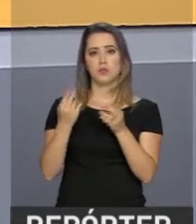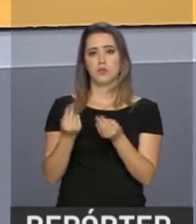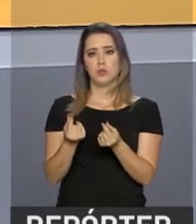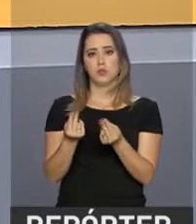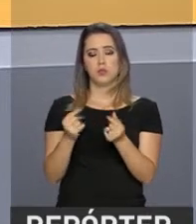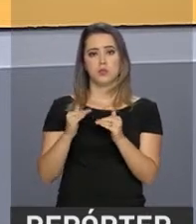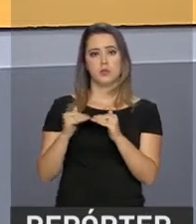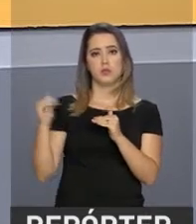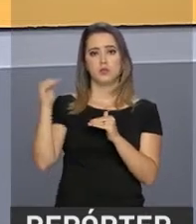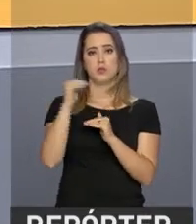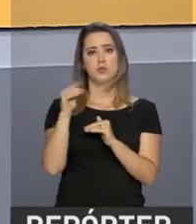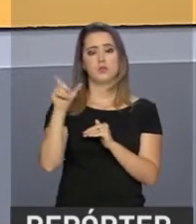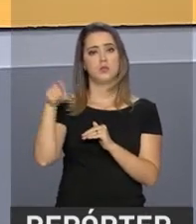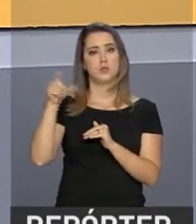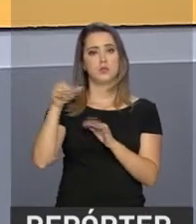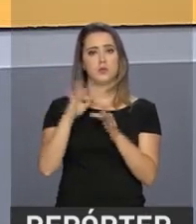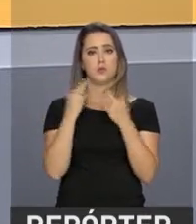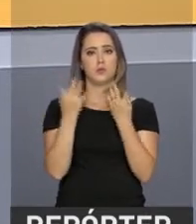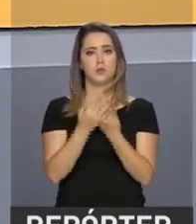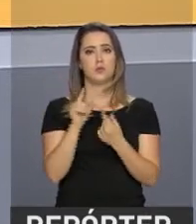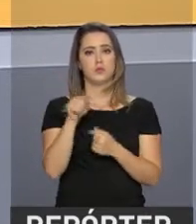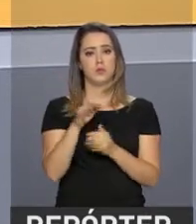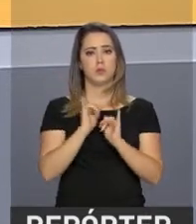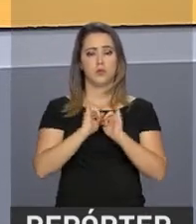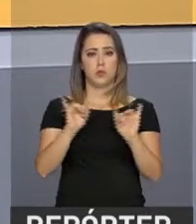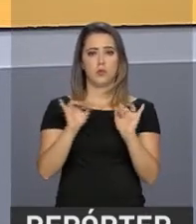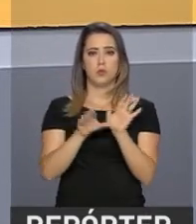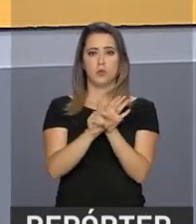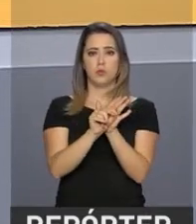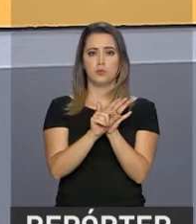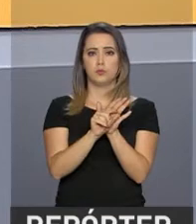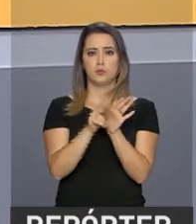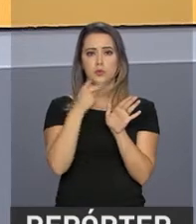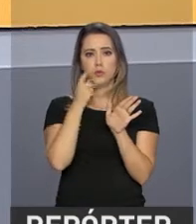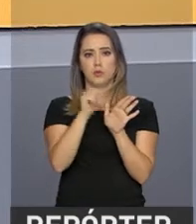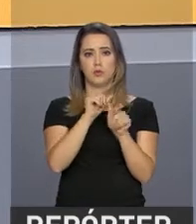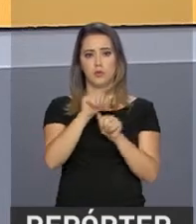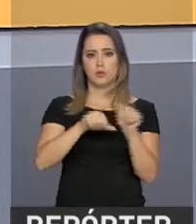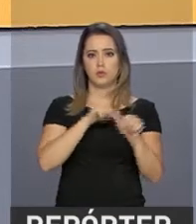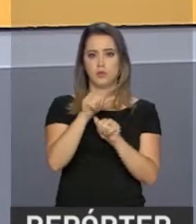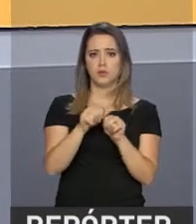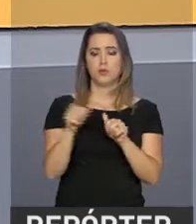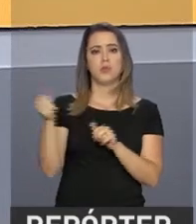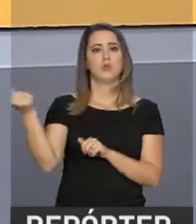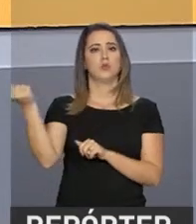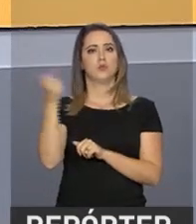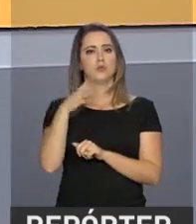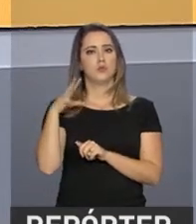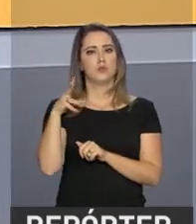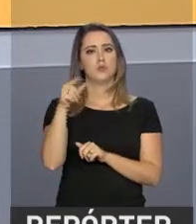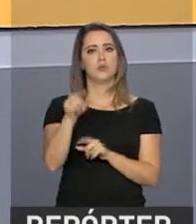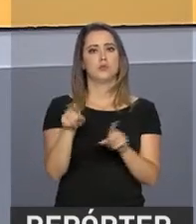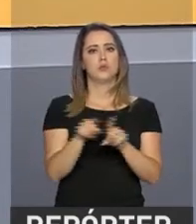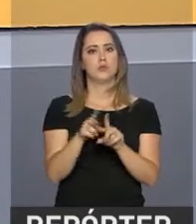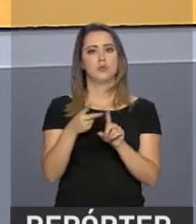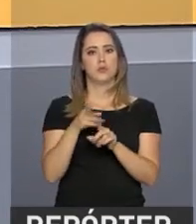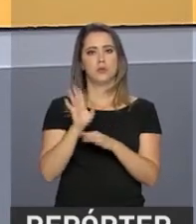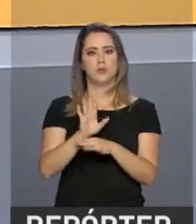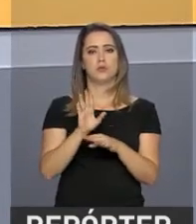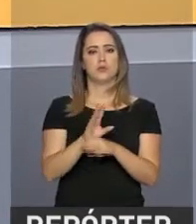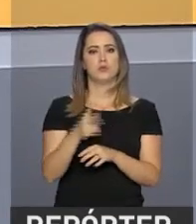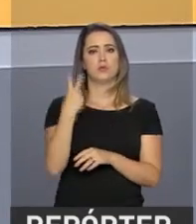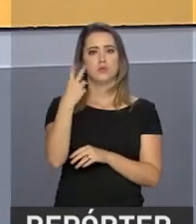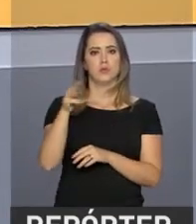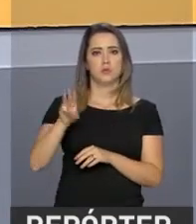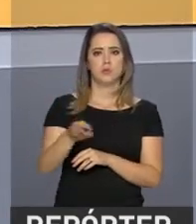autorizou o reajuste do programa Bolsa Família. Em sua conta no Twitter, Temer disse que renovou o programa Luz para Todos, que